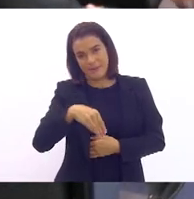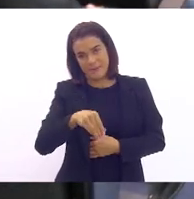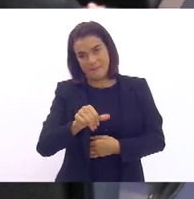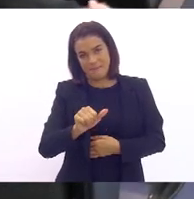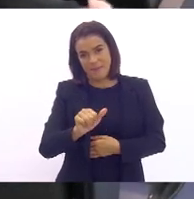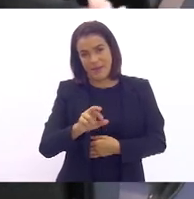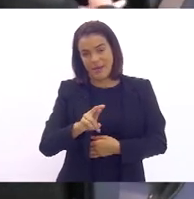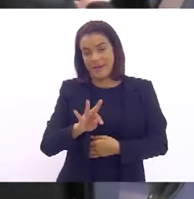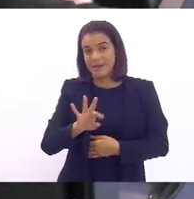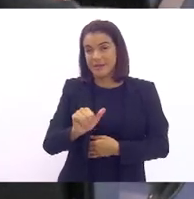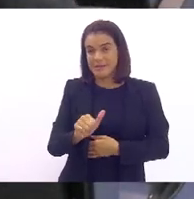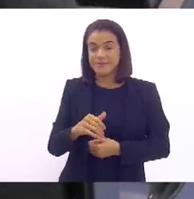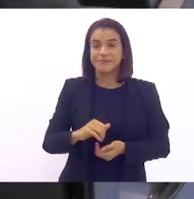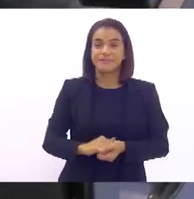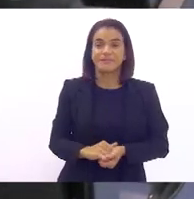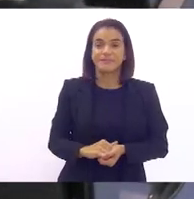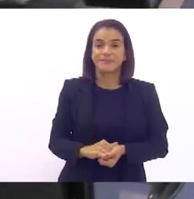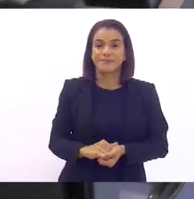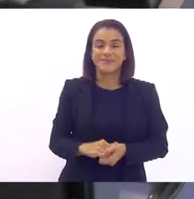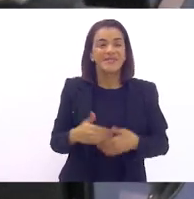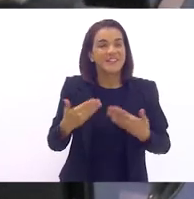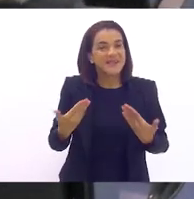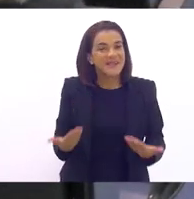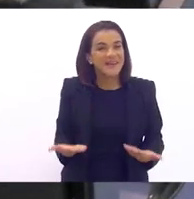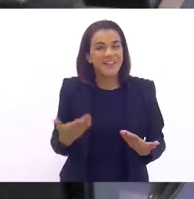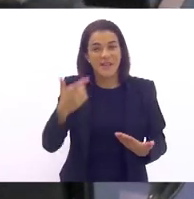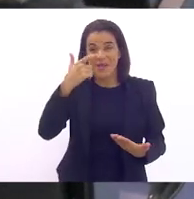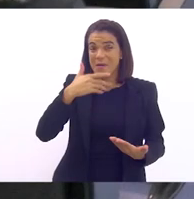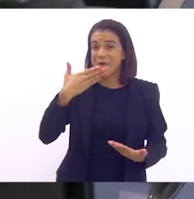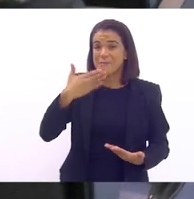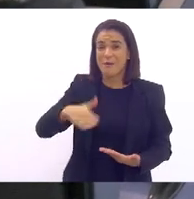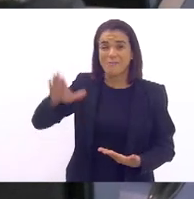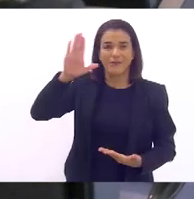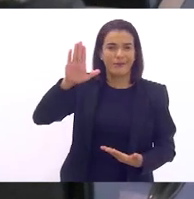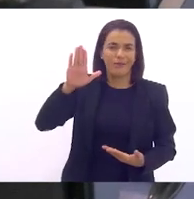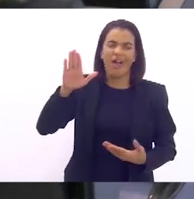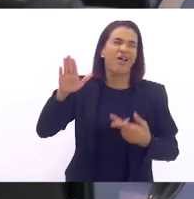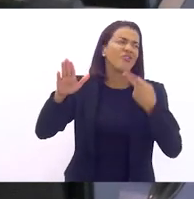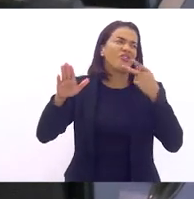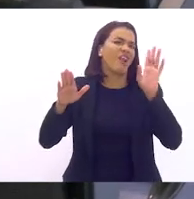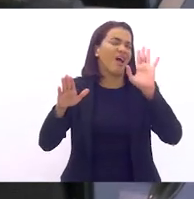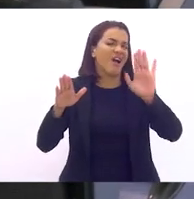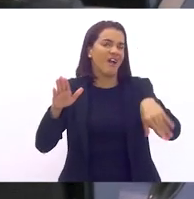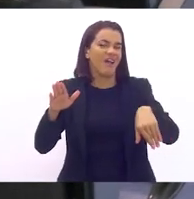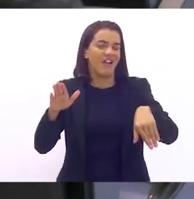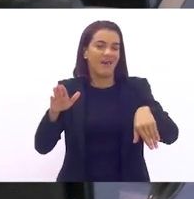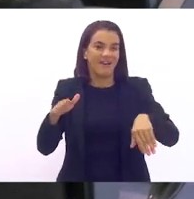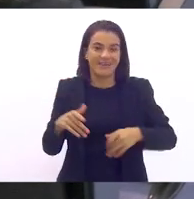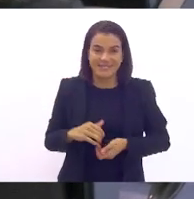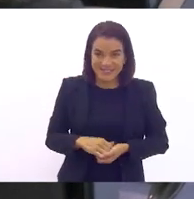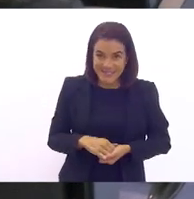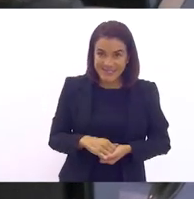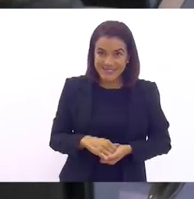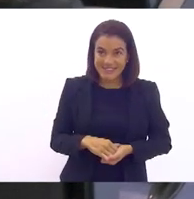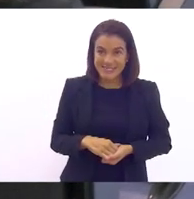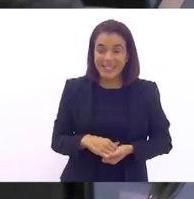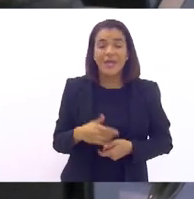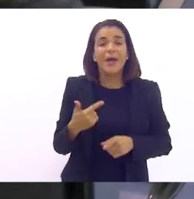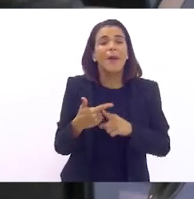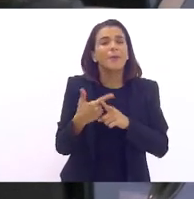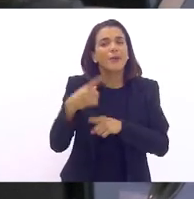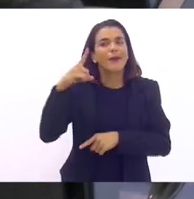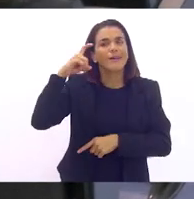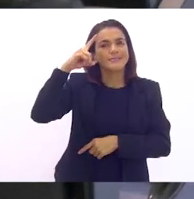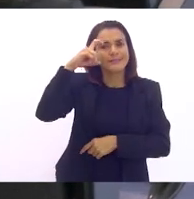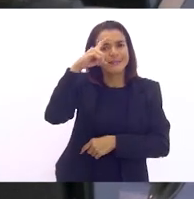prazer adisar enfim eu tinha me prometido que eu não ia falar não tem como né não porque é muito